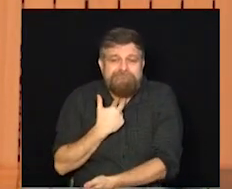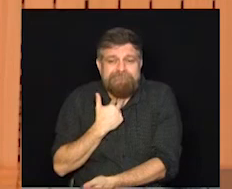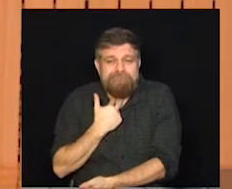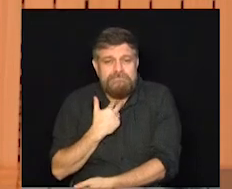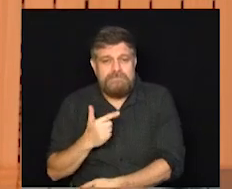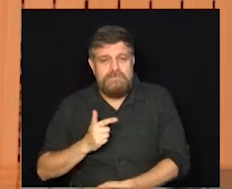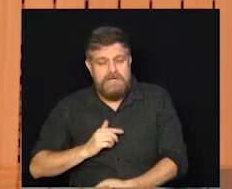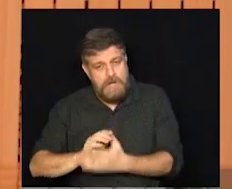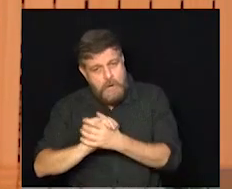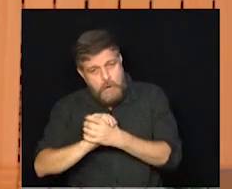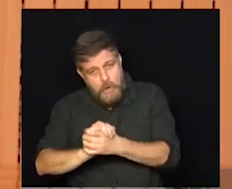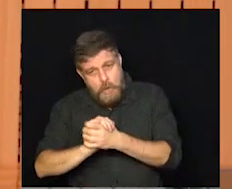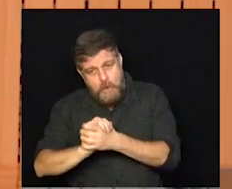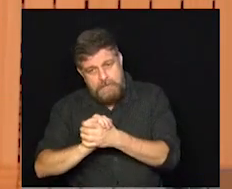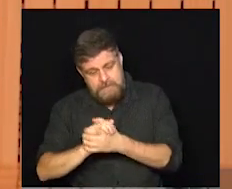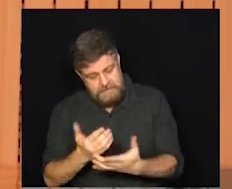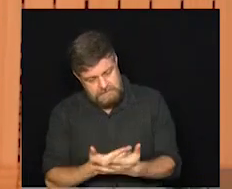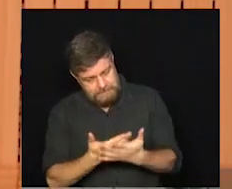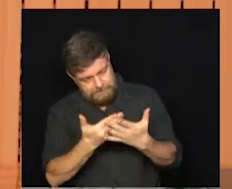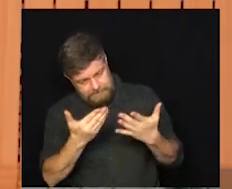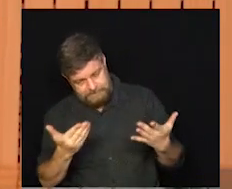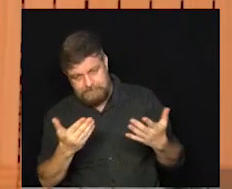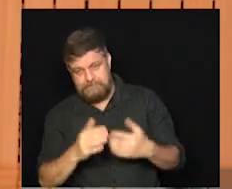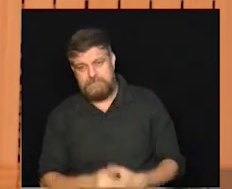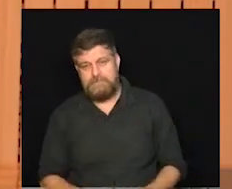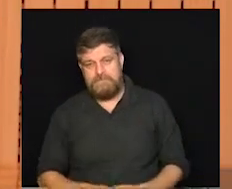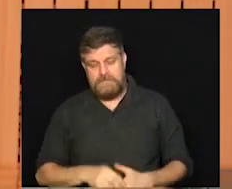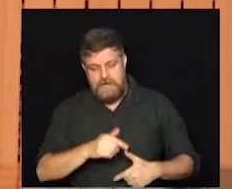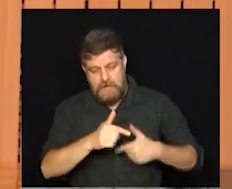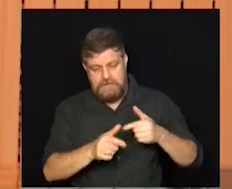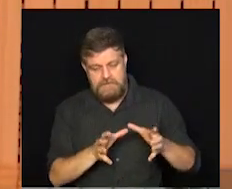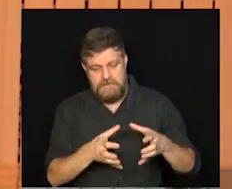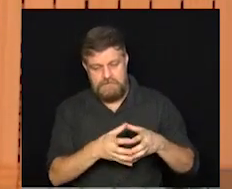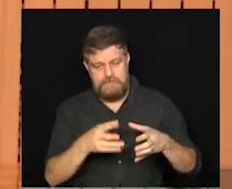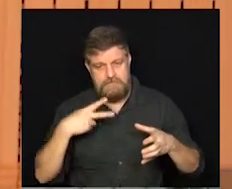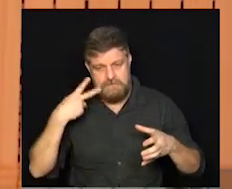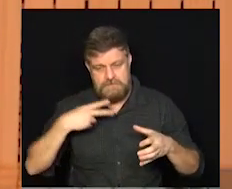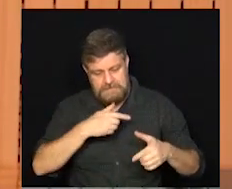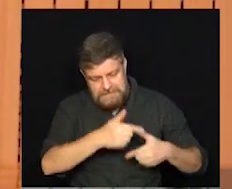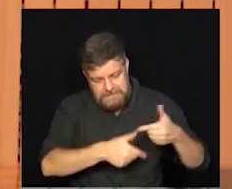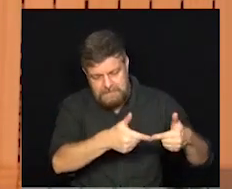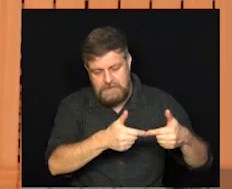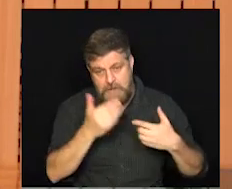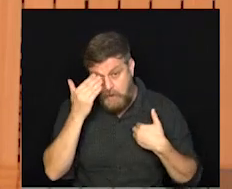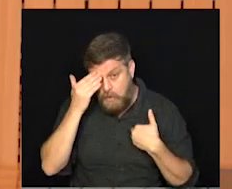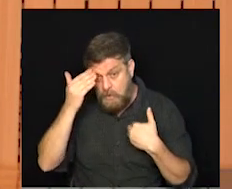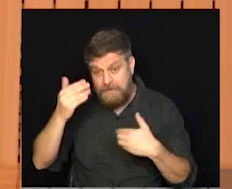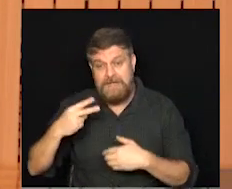aqui os cumprimentos aos nossos convidados e aos trabalhos desta comissão. Muito obrigado, vereadora.